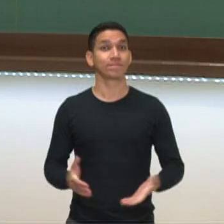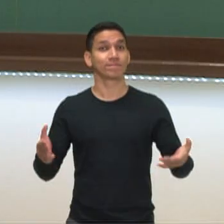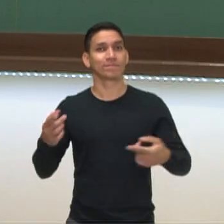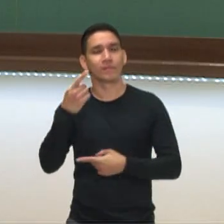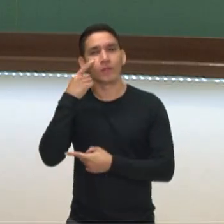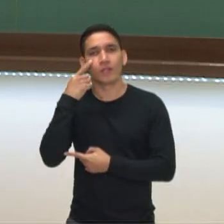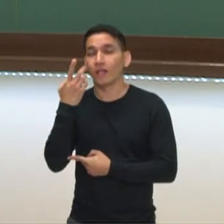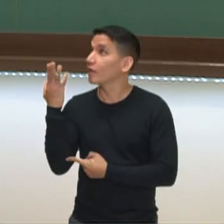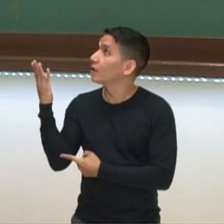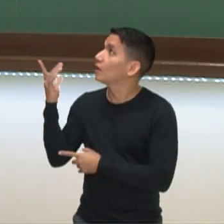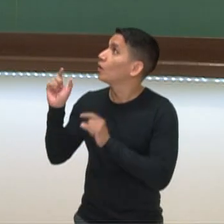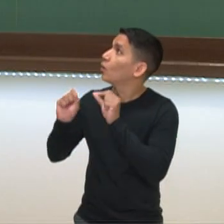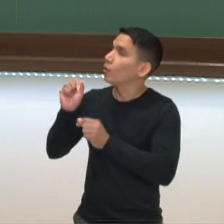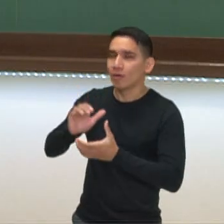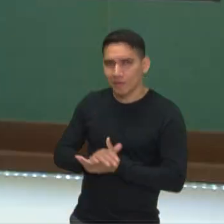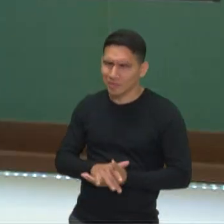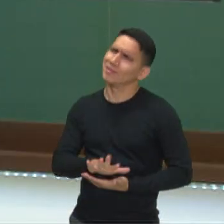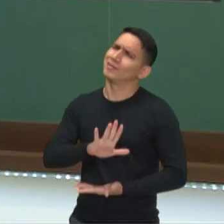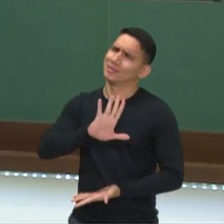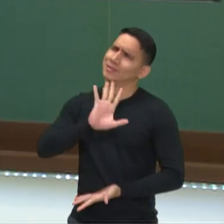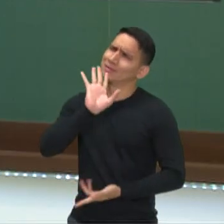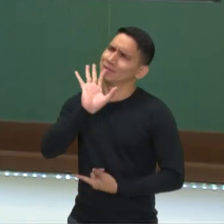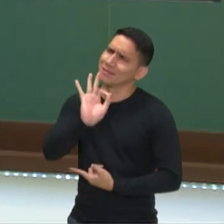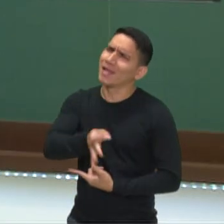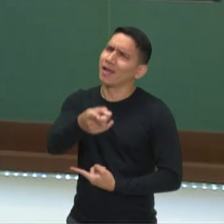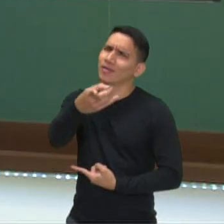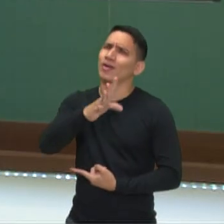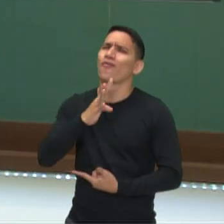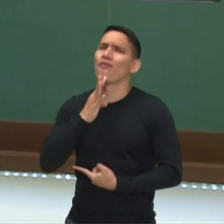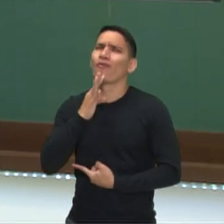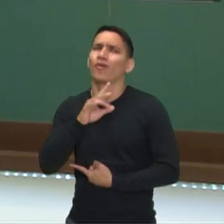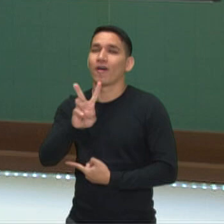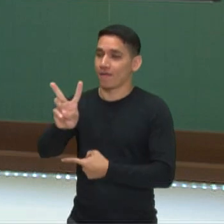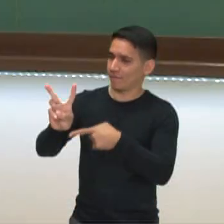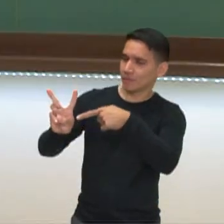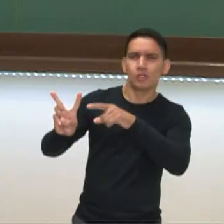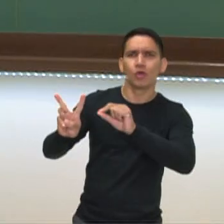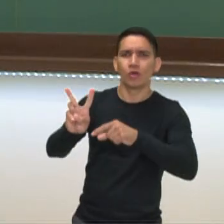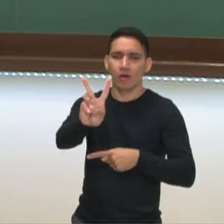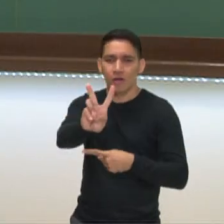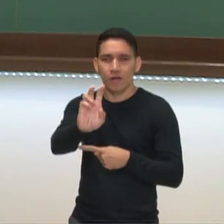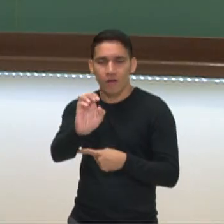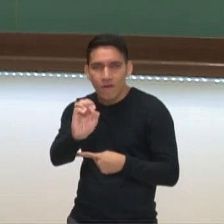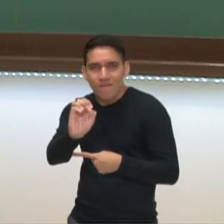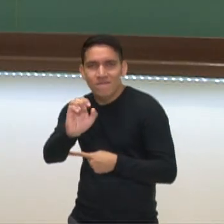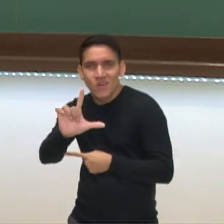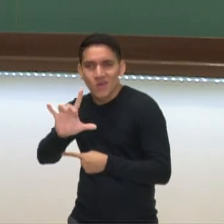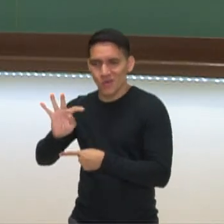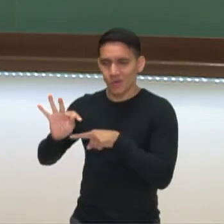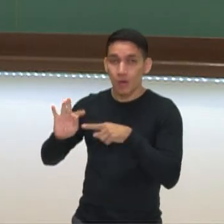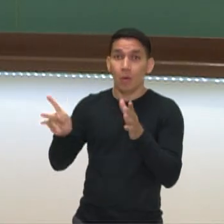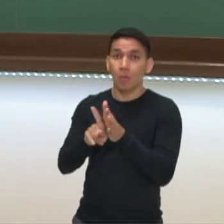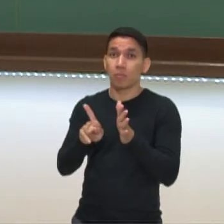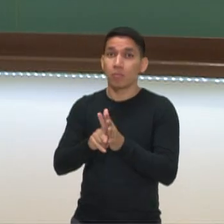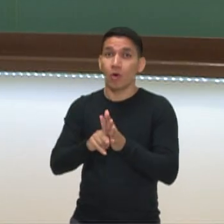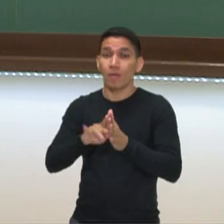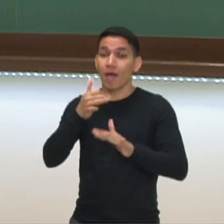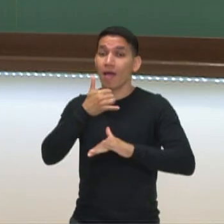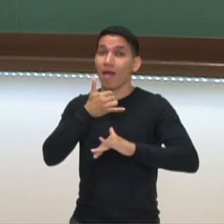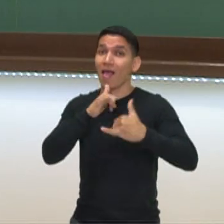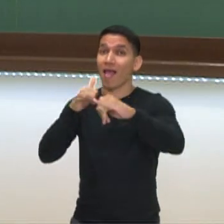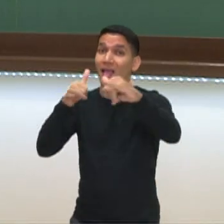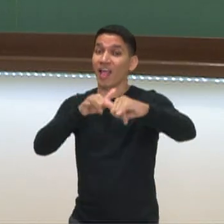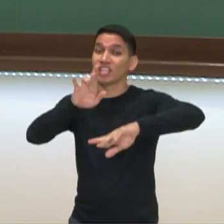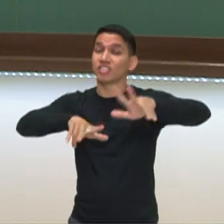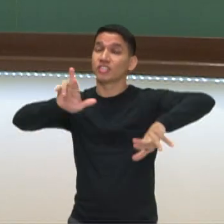Então, galera, olha só. Com certeza você já deve reconhecer o volt. Volt, unidade de potencial elétrico, de diferença